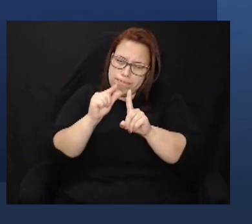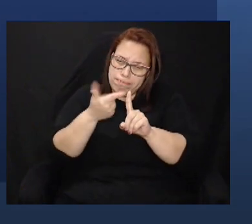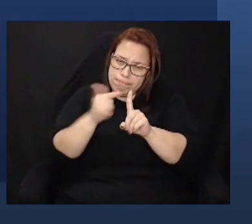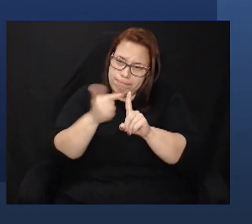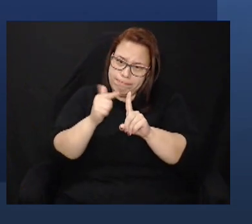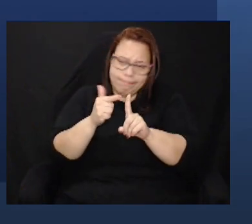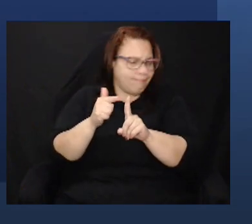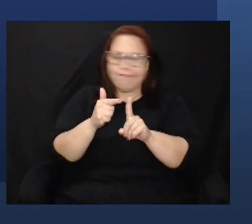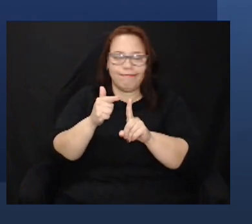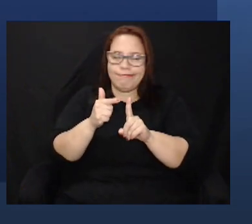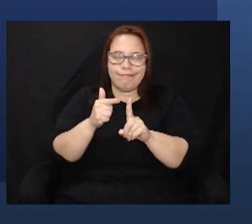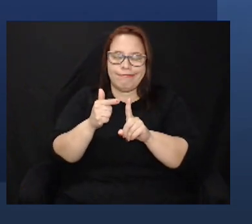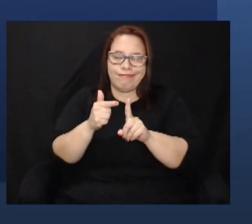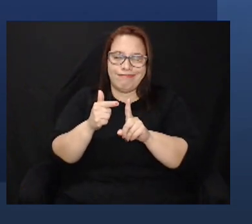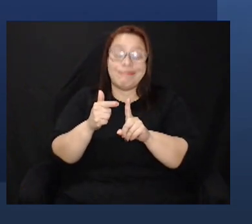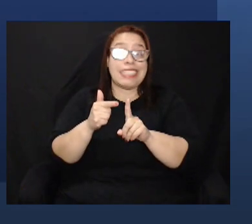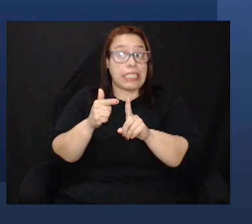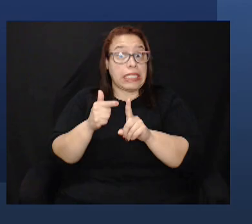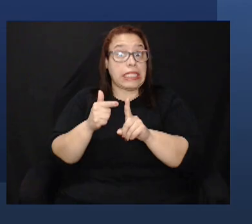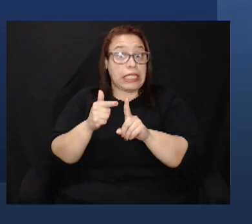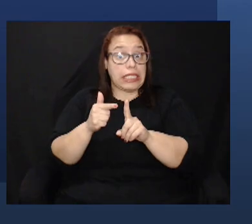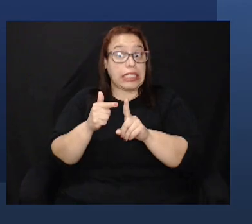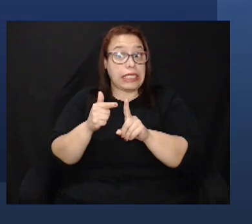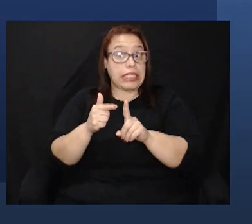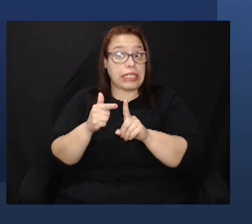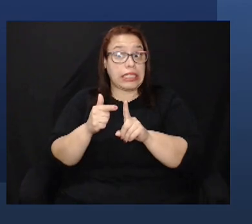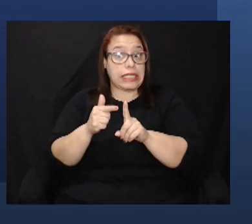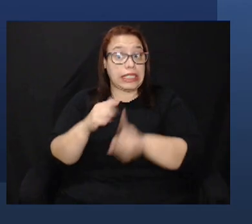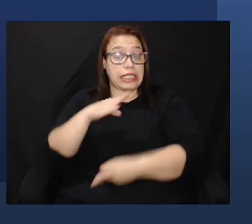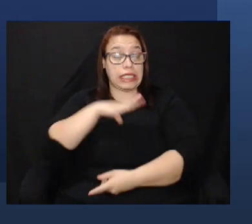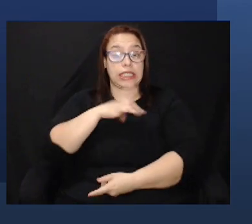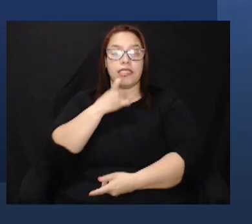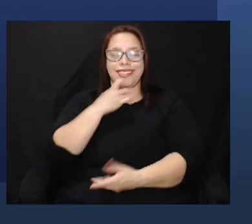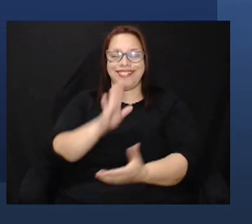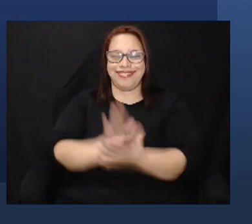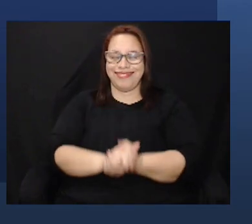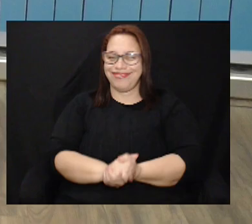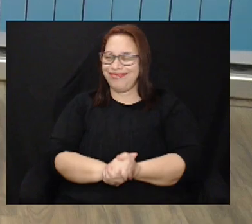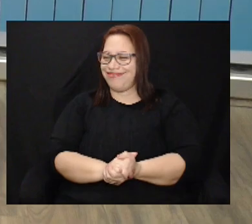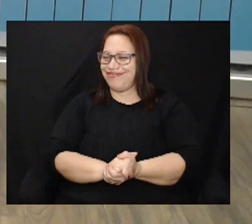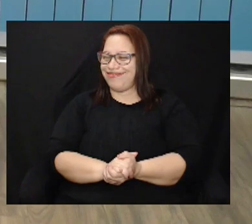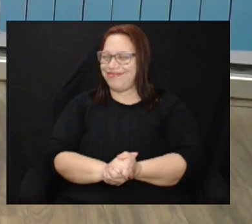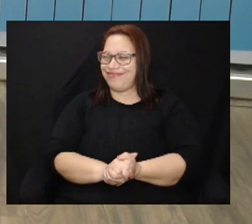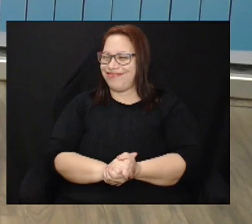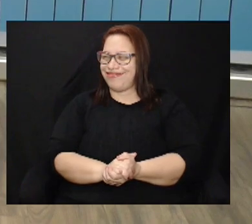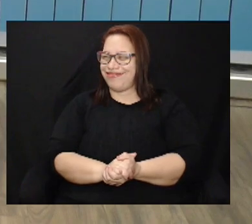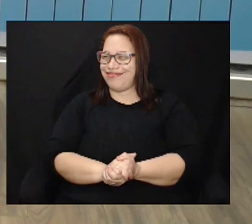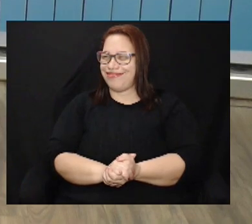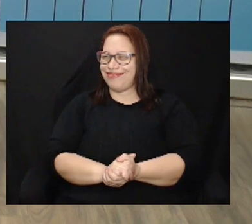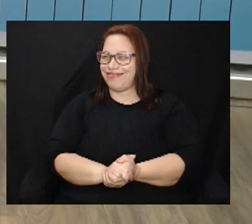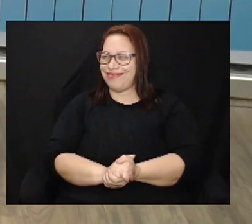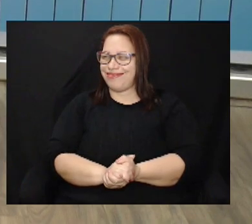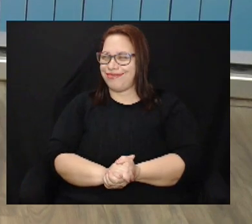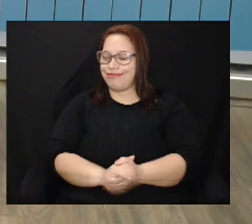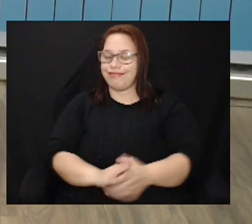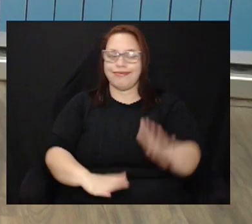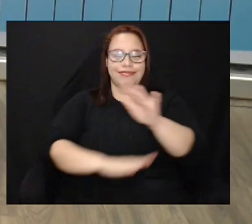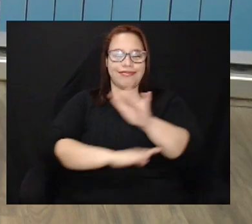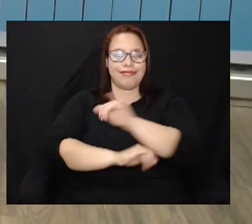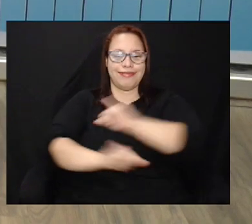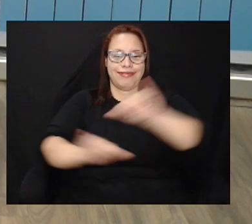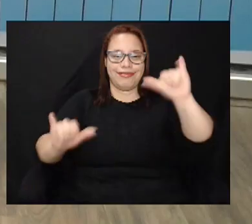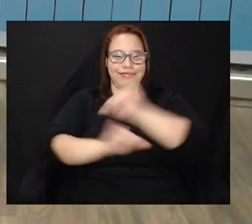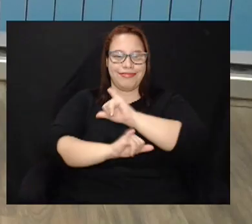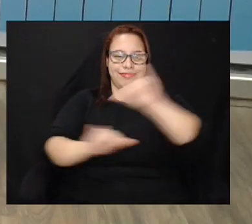passa dos 22 graus aqui na cidade de Campinas. O Jornal Câmara Notícia fica